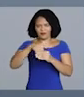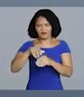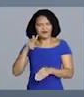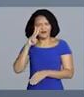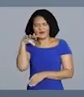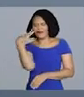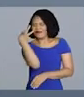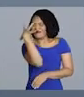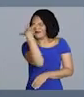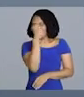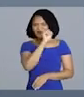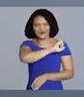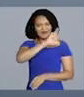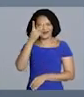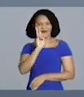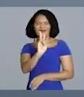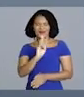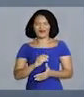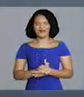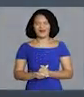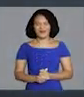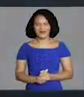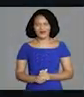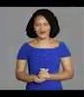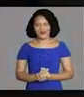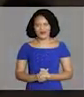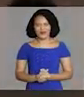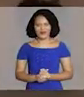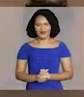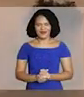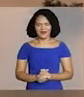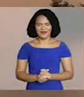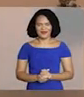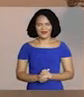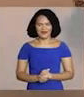dar a vitória mais bonita que São Luís já viu.